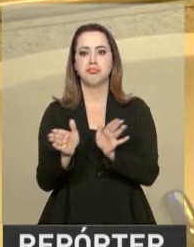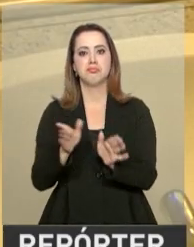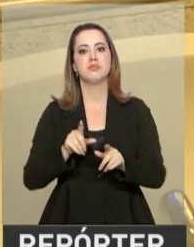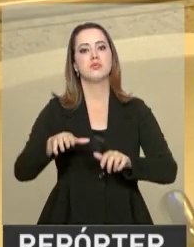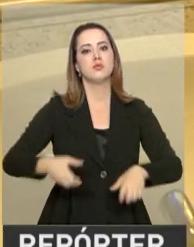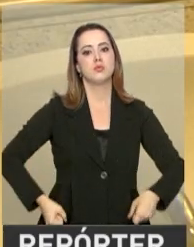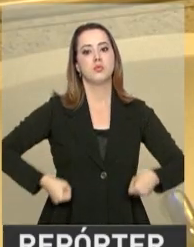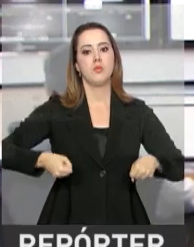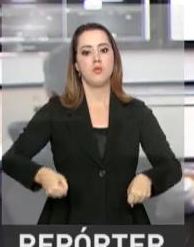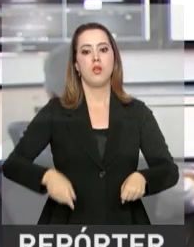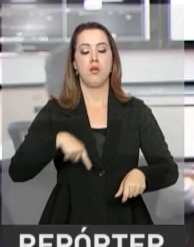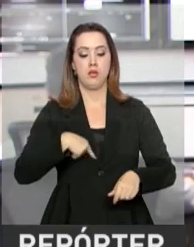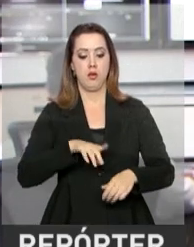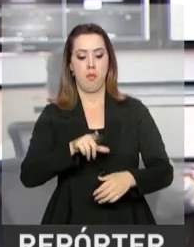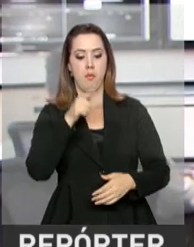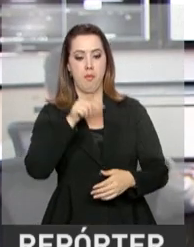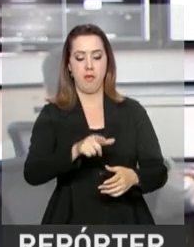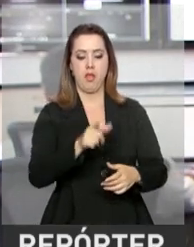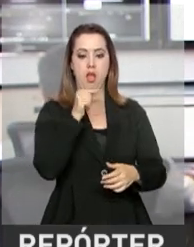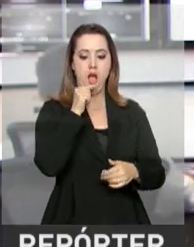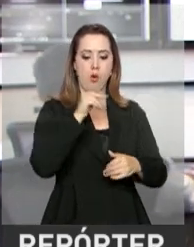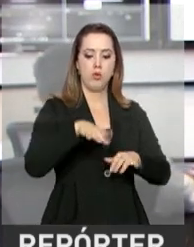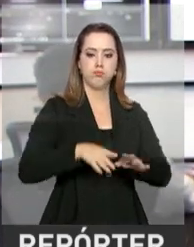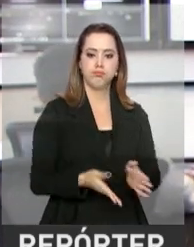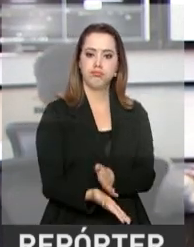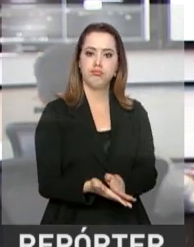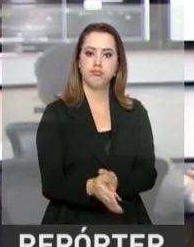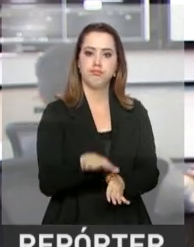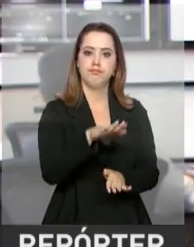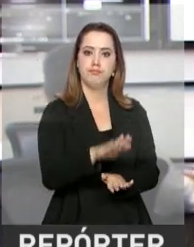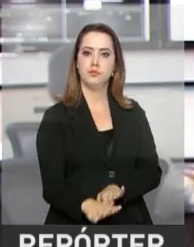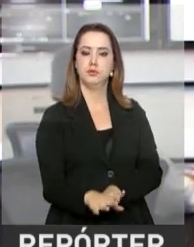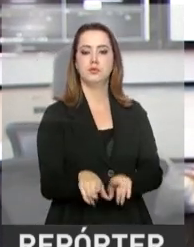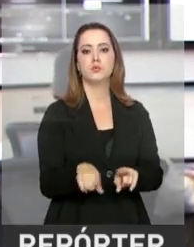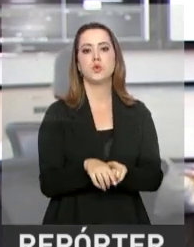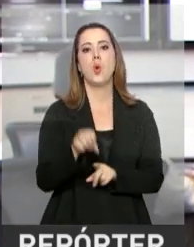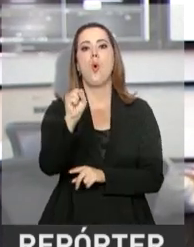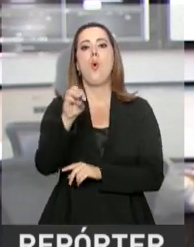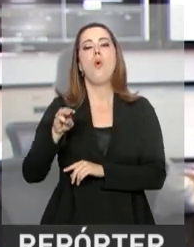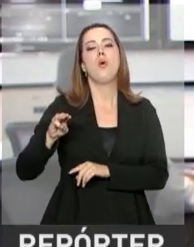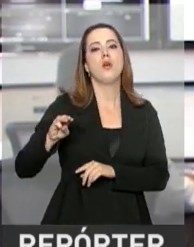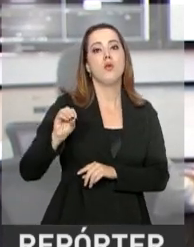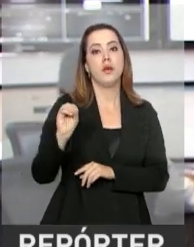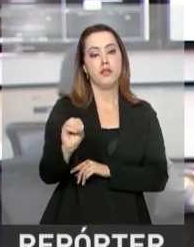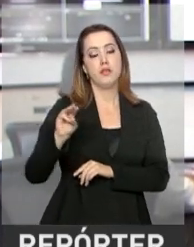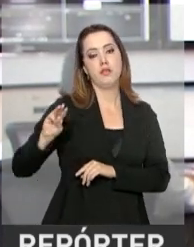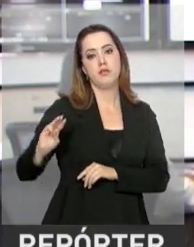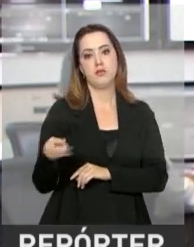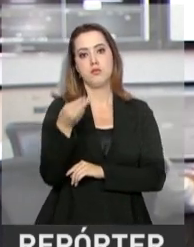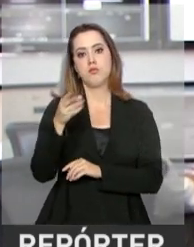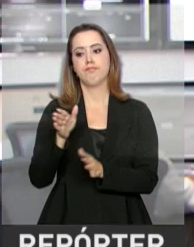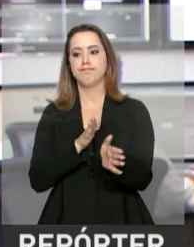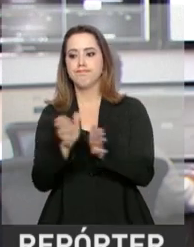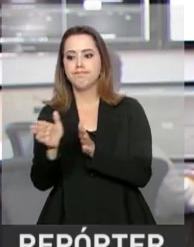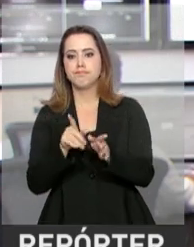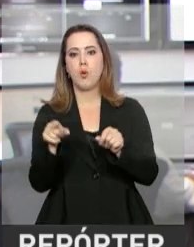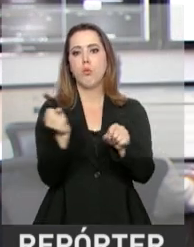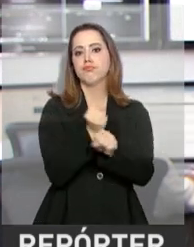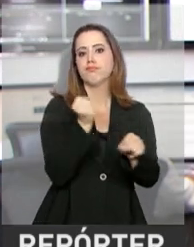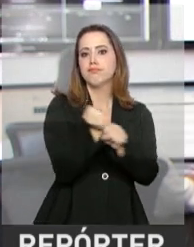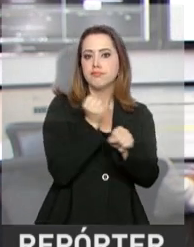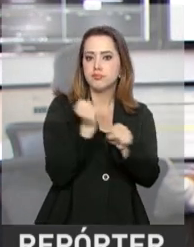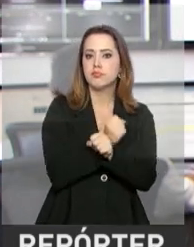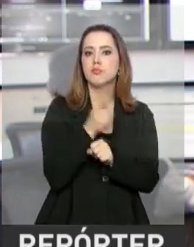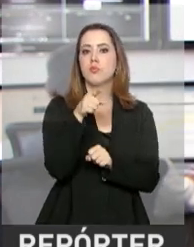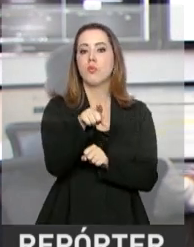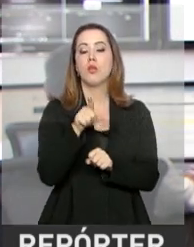e pia rebaixada. A Infraero gastou aproximadamente 80 milhões em infraestrutura, adequação de infraestrutura.